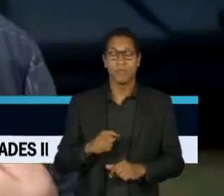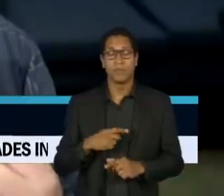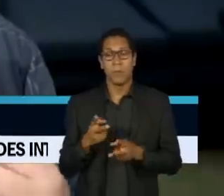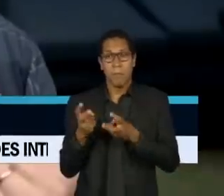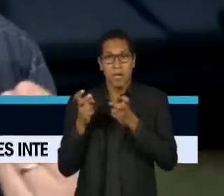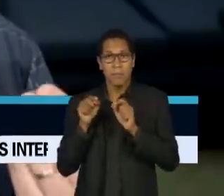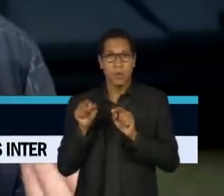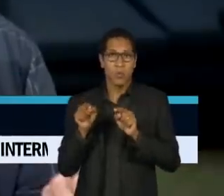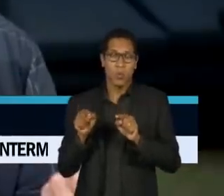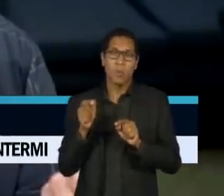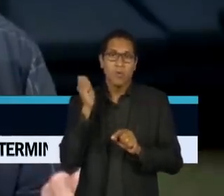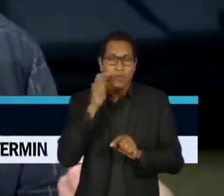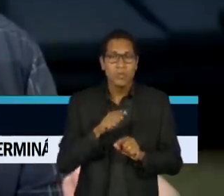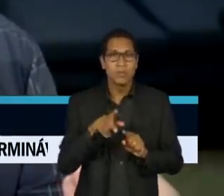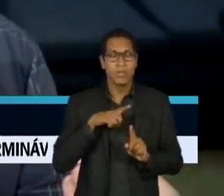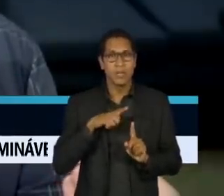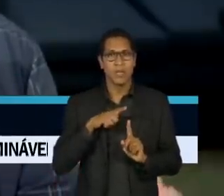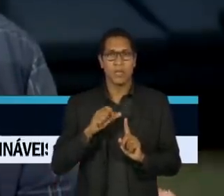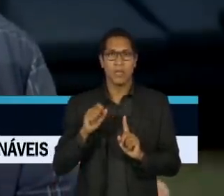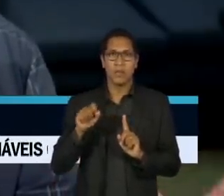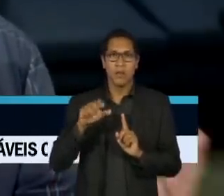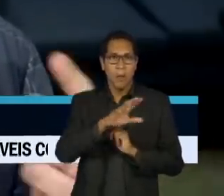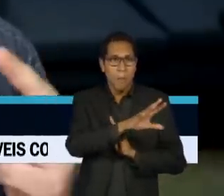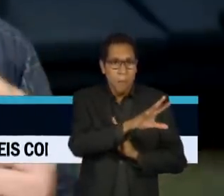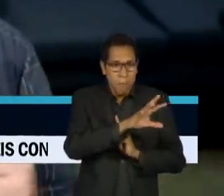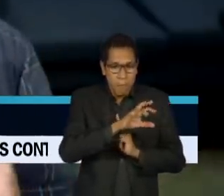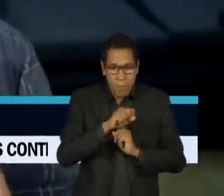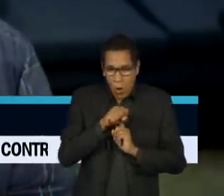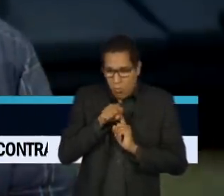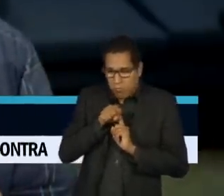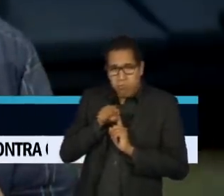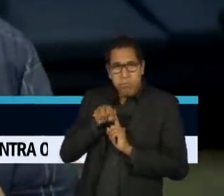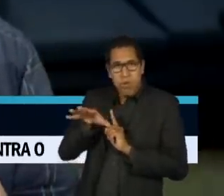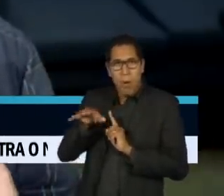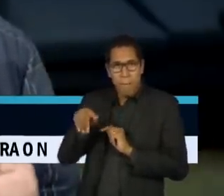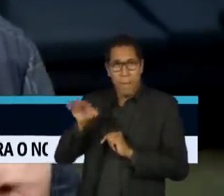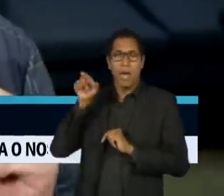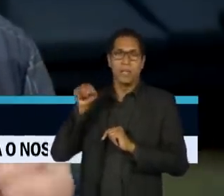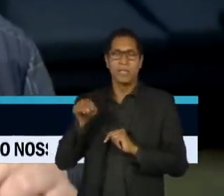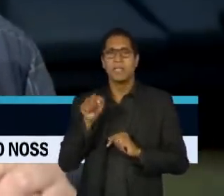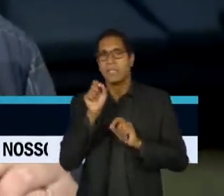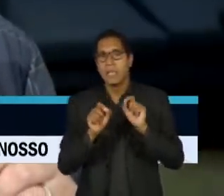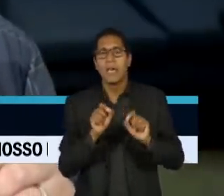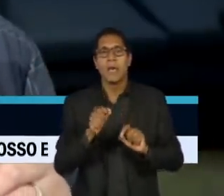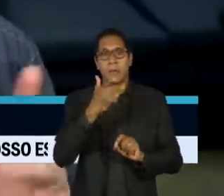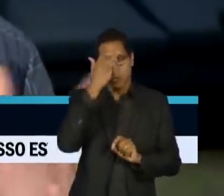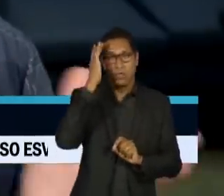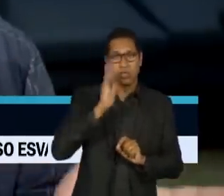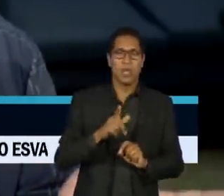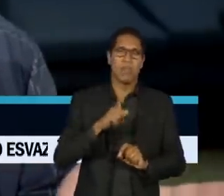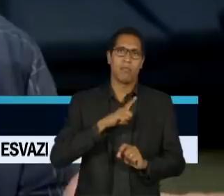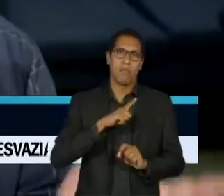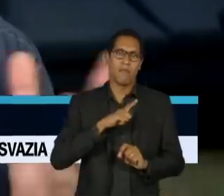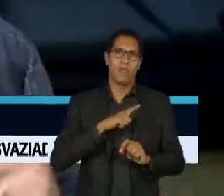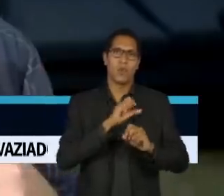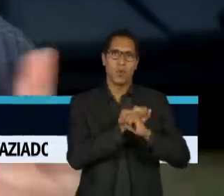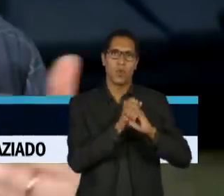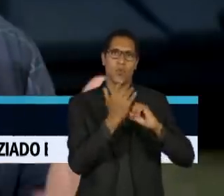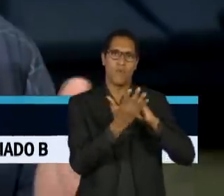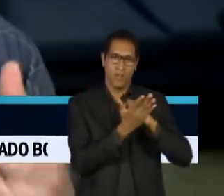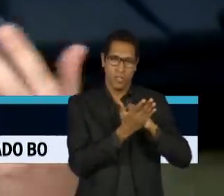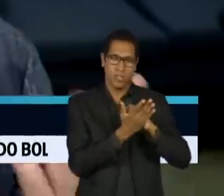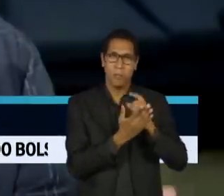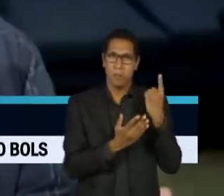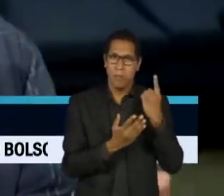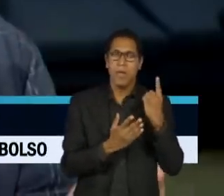E para ela se transmitir dessa forma, é um sinal de que ela está reinfectando quem já teve Covid na África do Sul. Eles têm poucos vacinados, mas